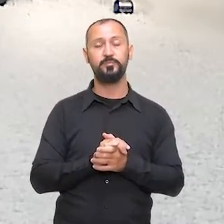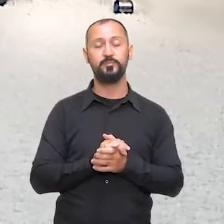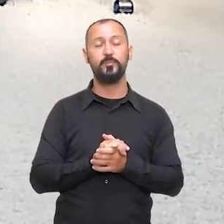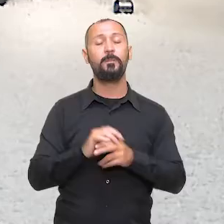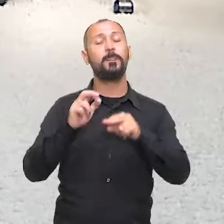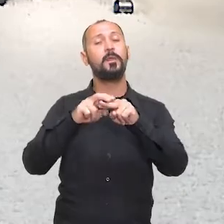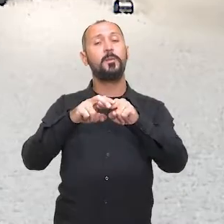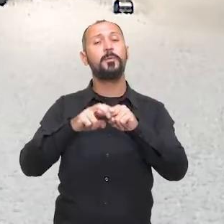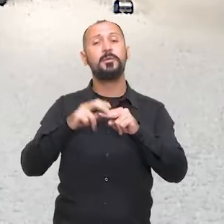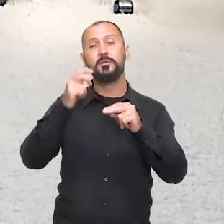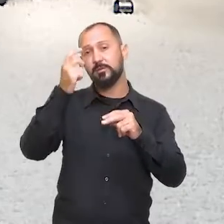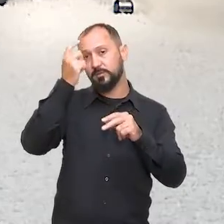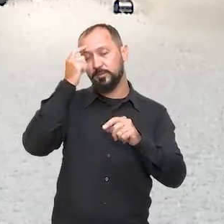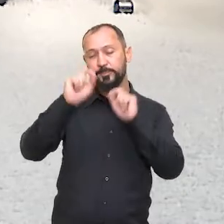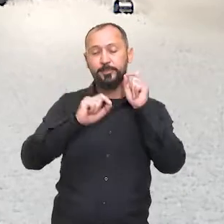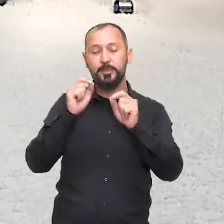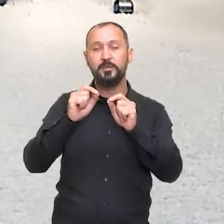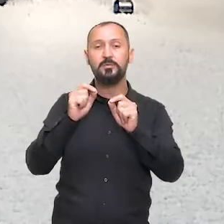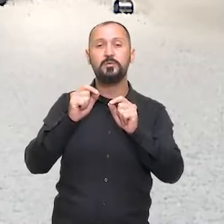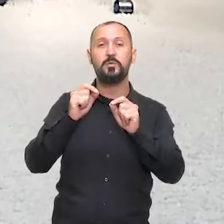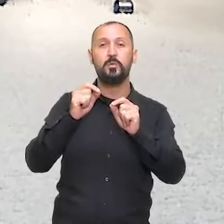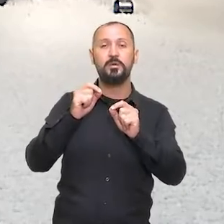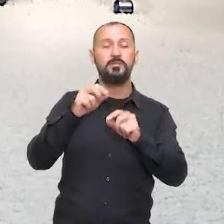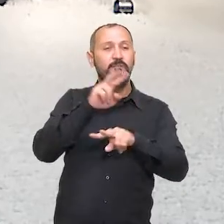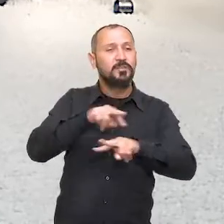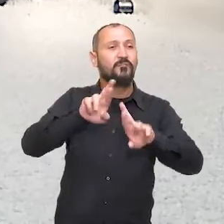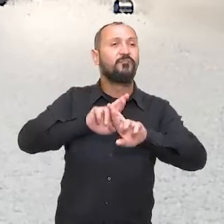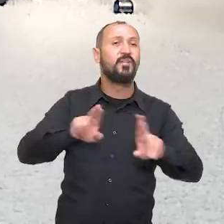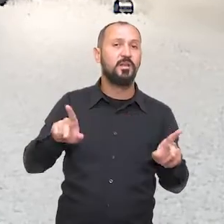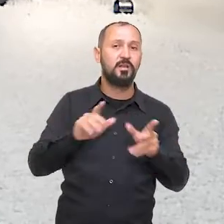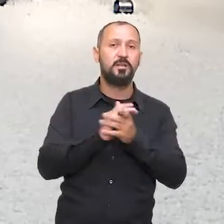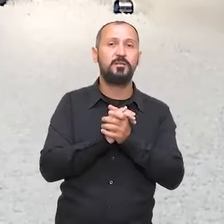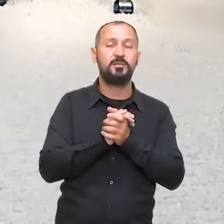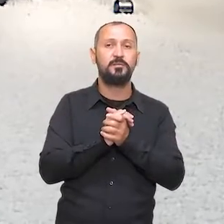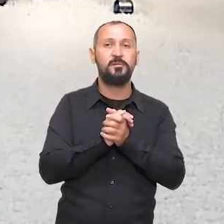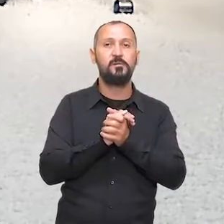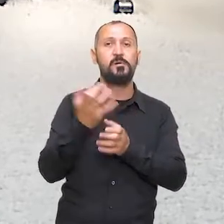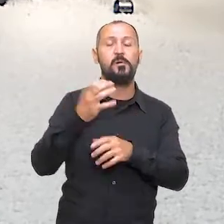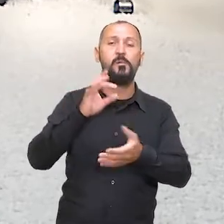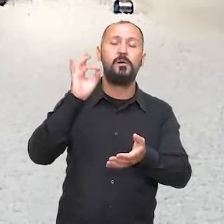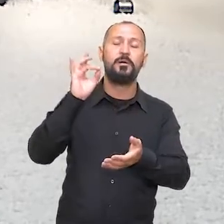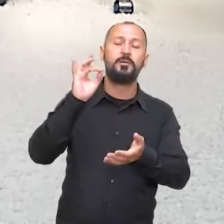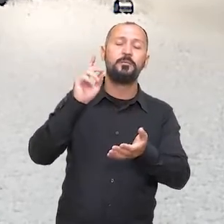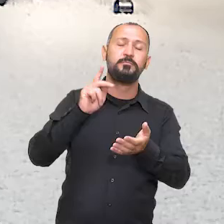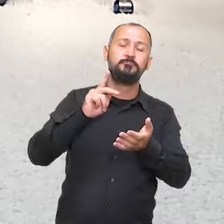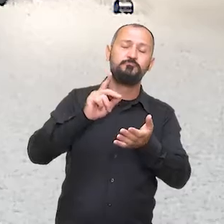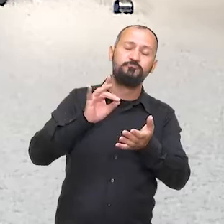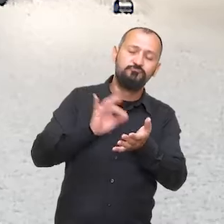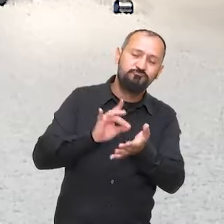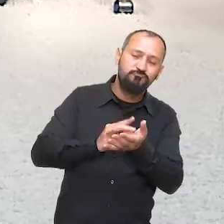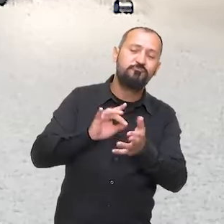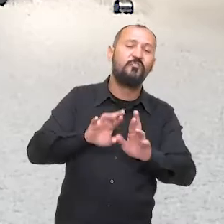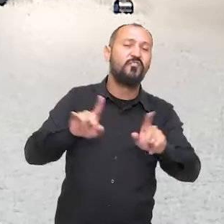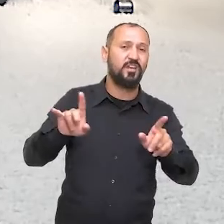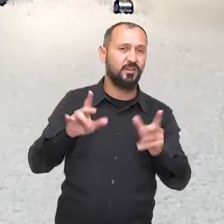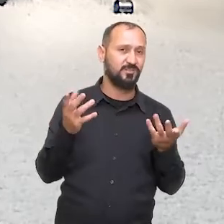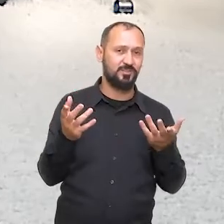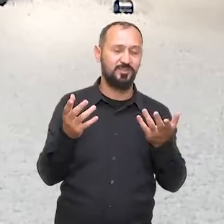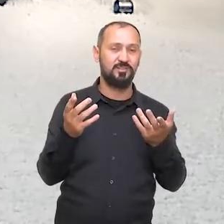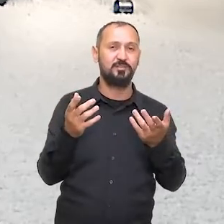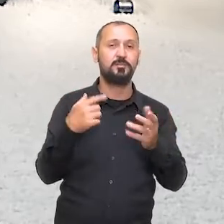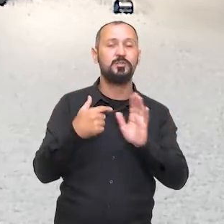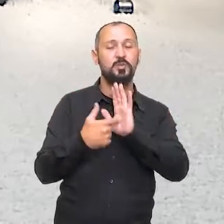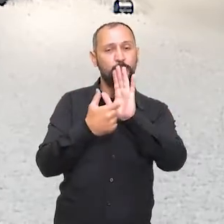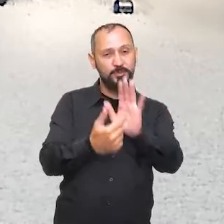assim, por isso que a gente precisa ter esse olhar plural. Exato. Né? Que são situações, realidades